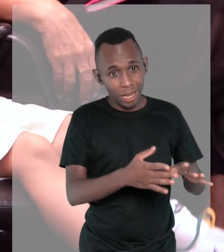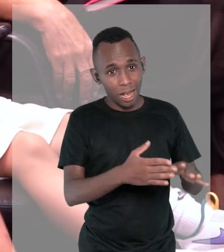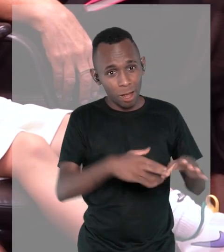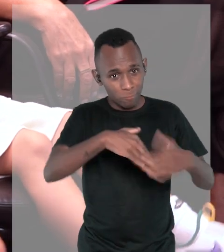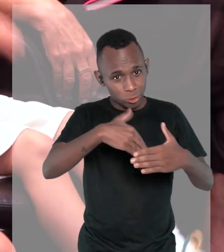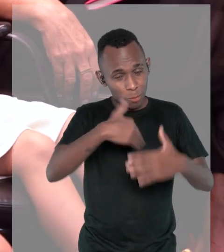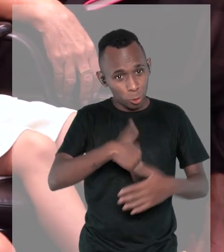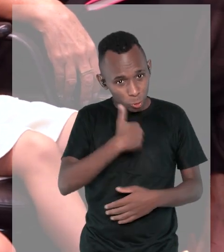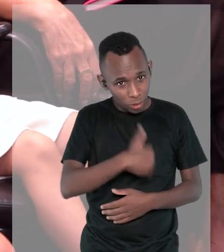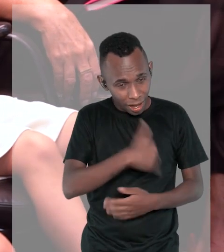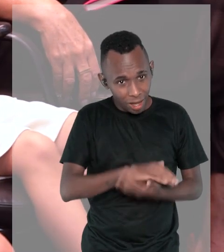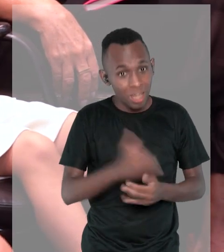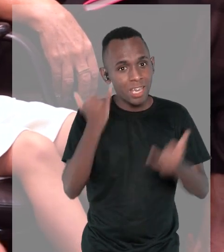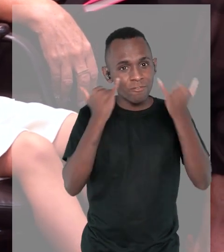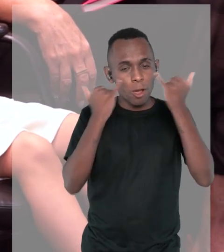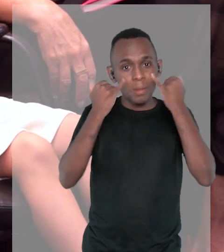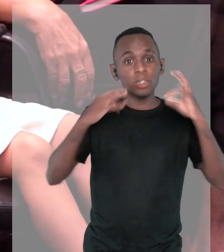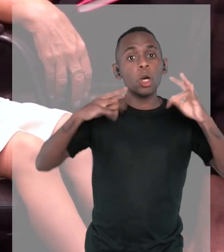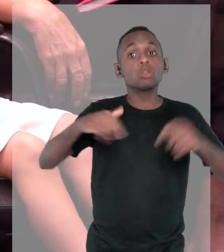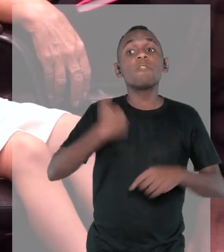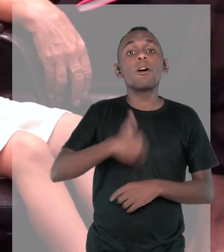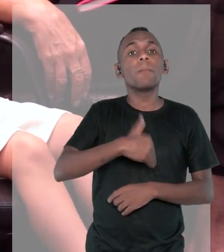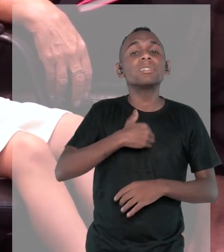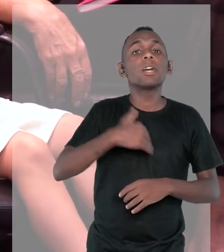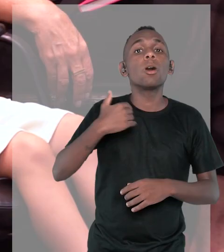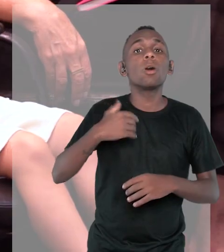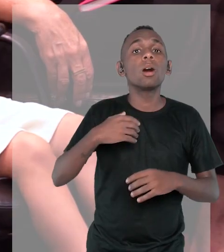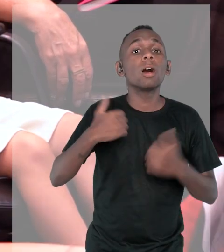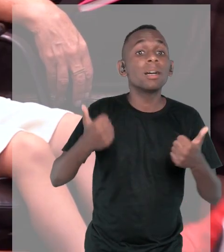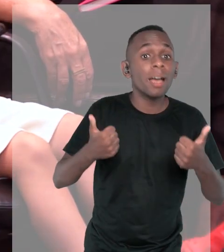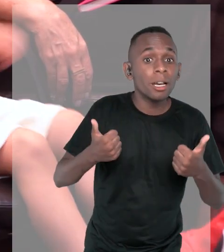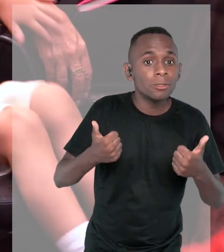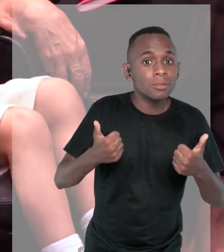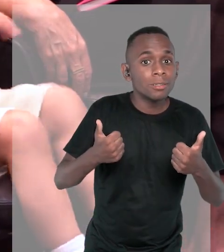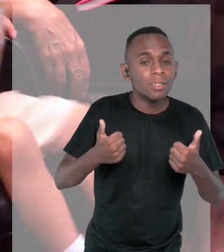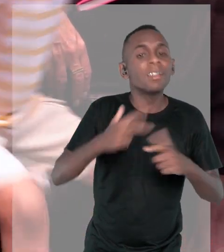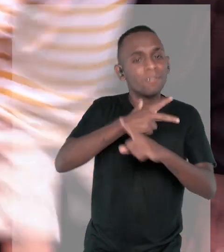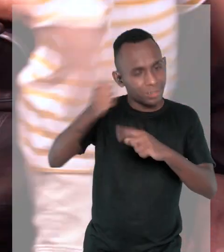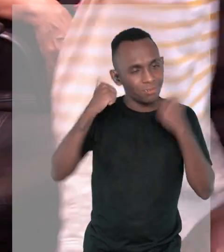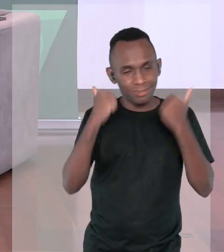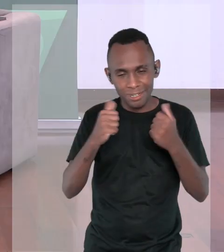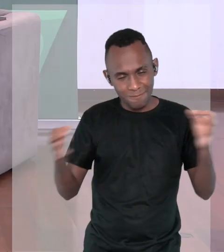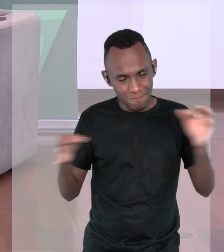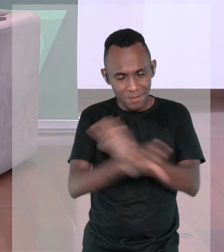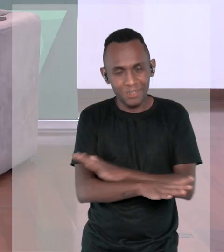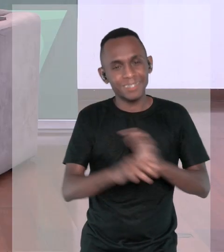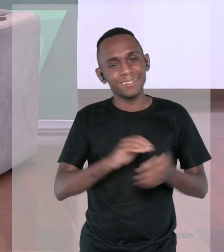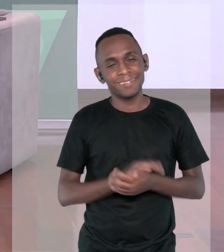Galo? Informação a todos, o Galo está ganhando ou está perdendo? Está ganhando, pronto.